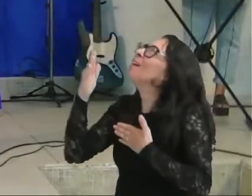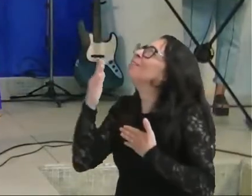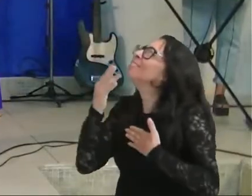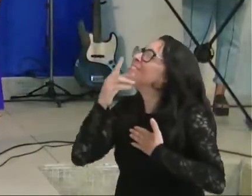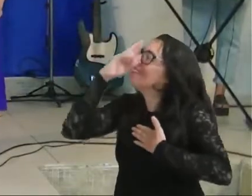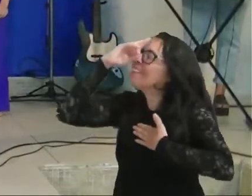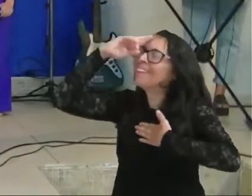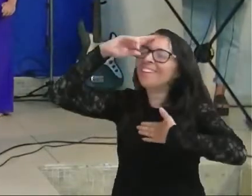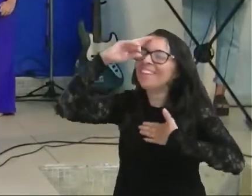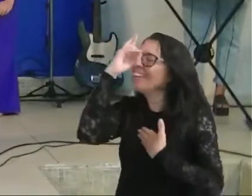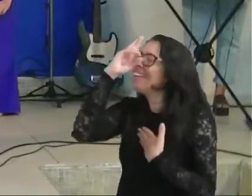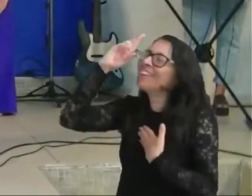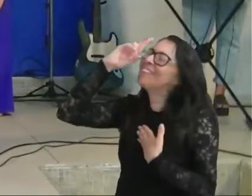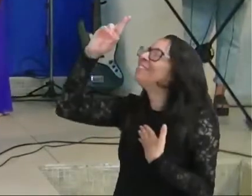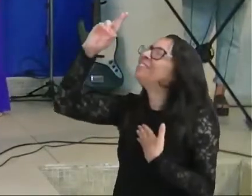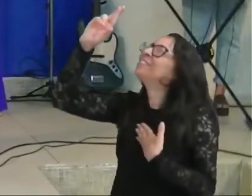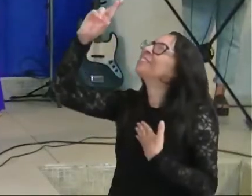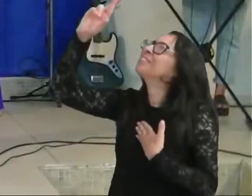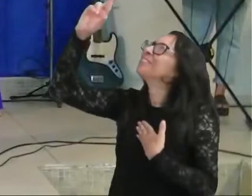meu ser. Te